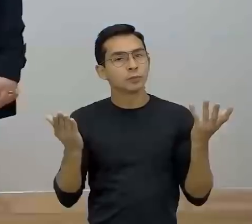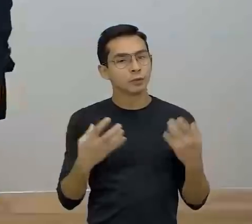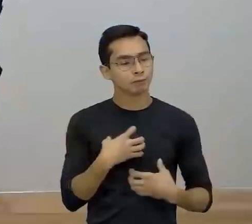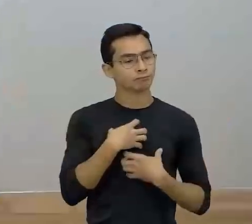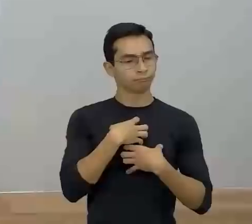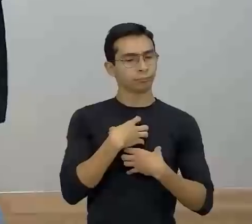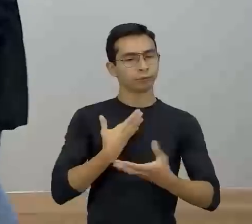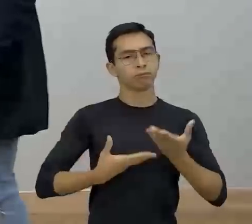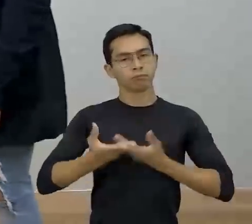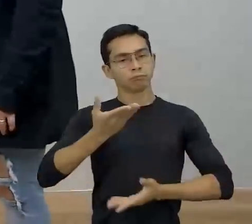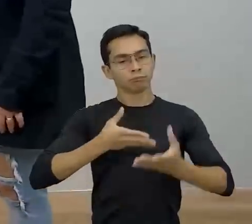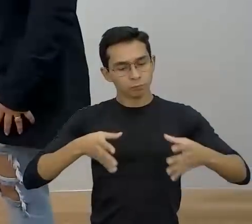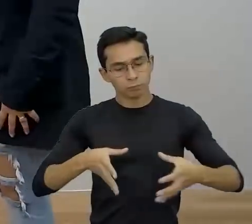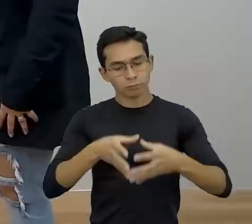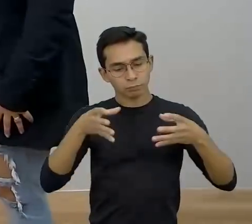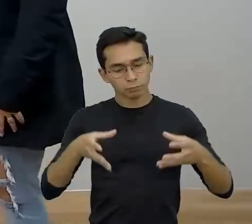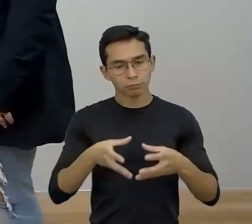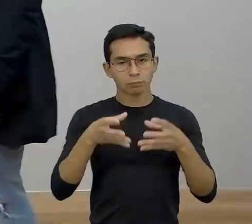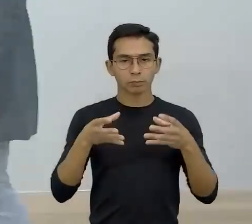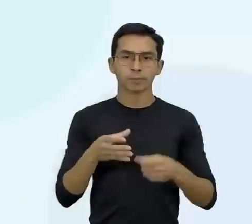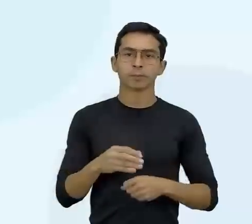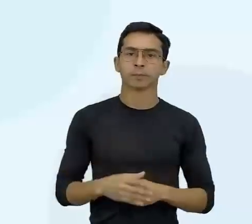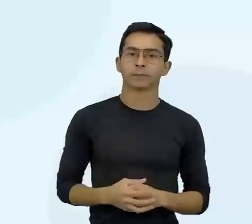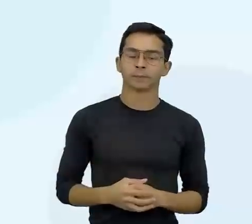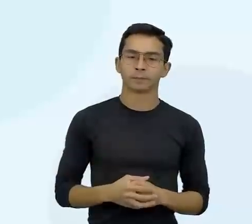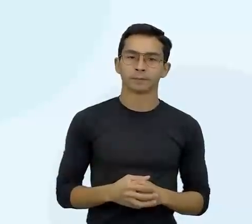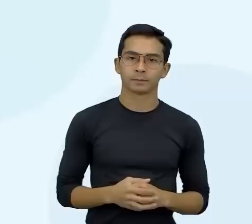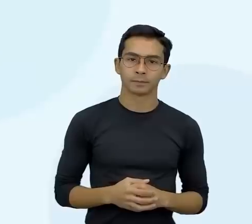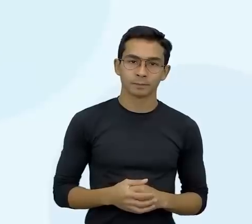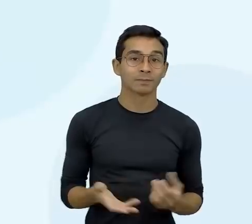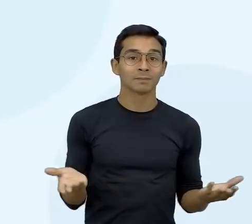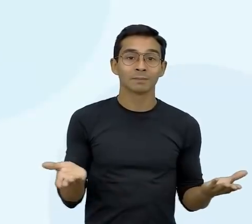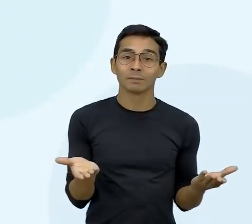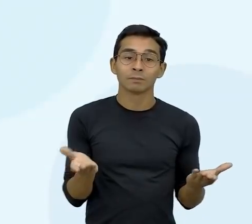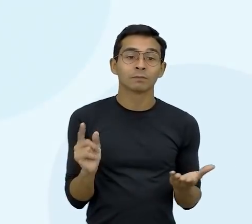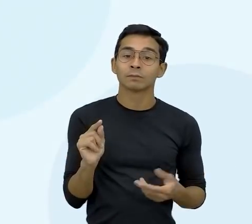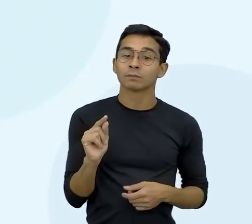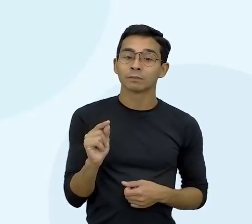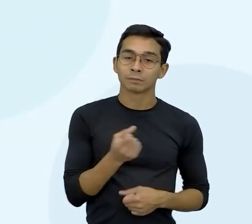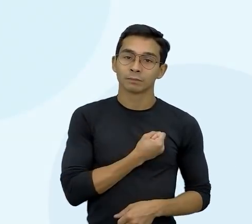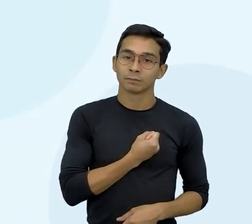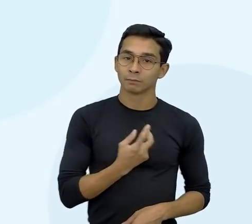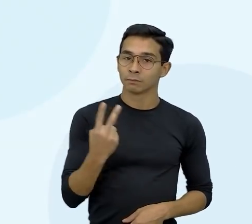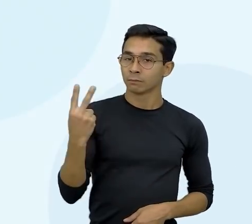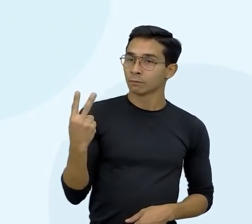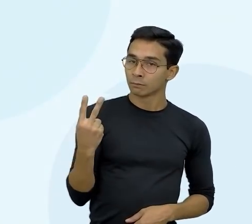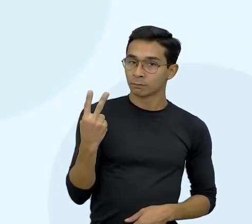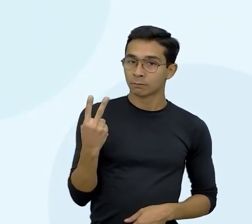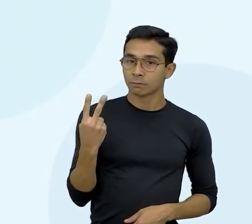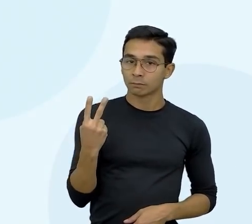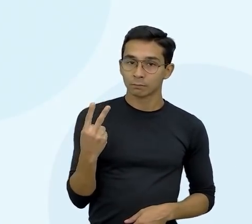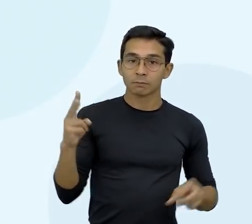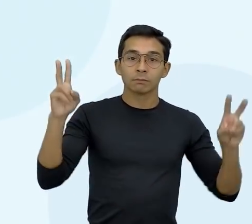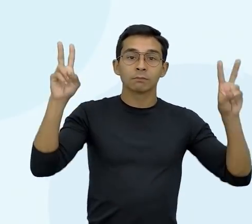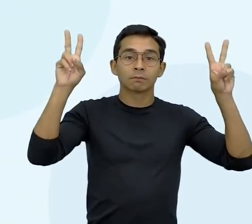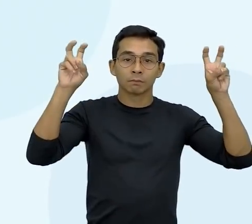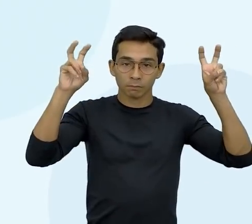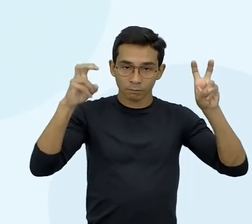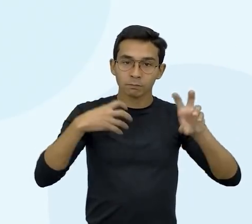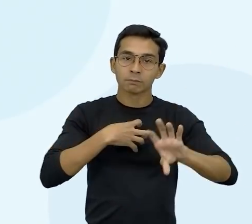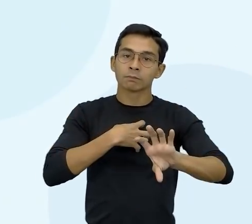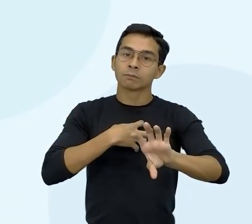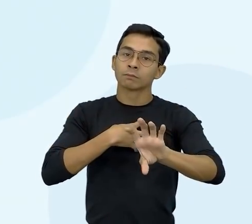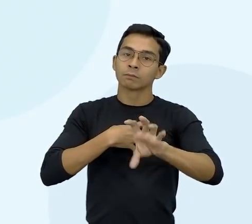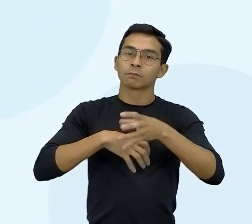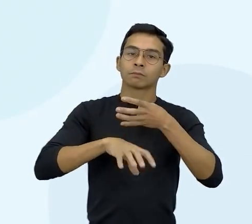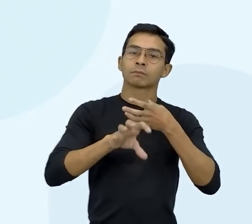isso aí. E a gente vai explorar hoje, então, a unidade 2 do nosso material, que está